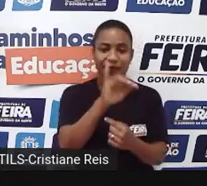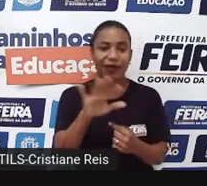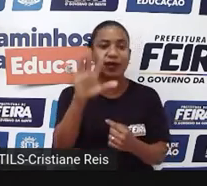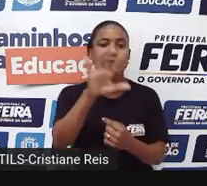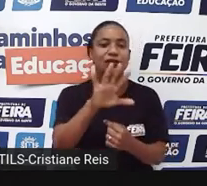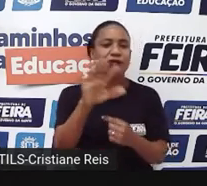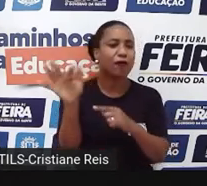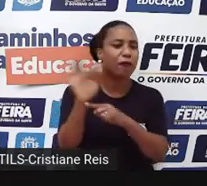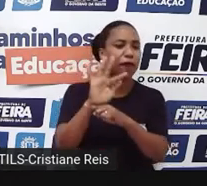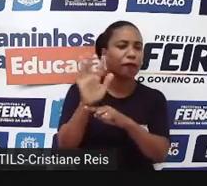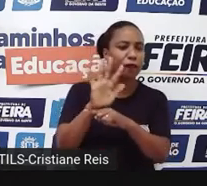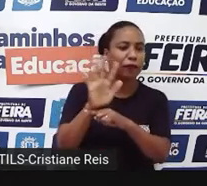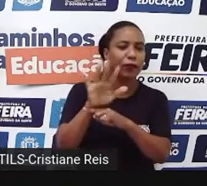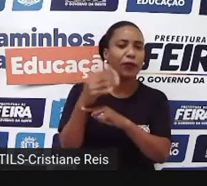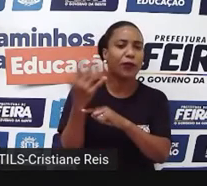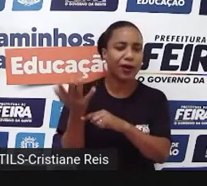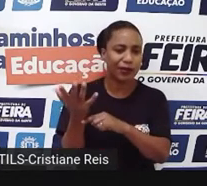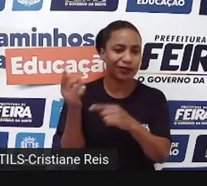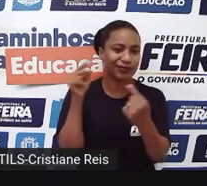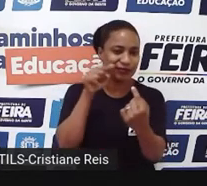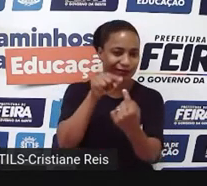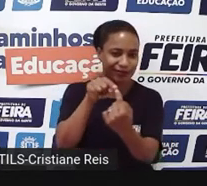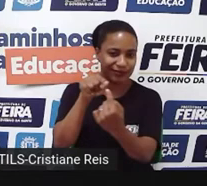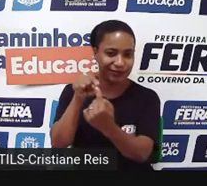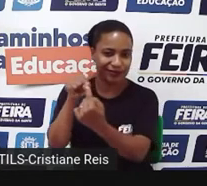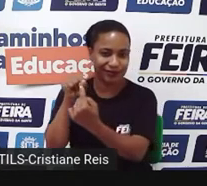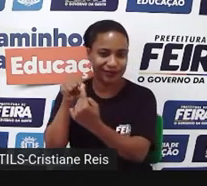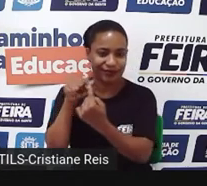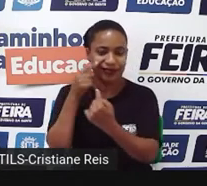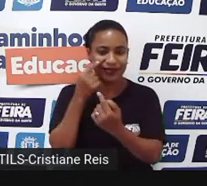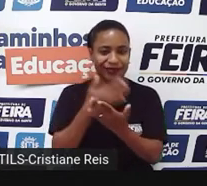filme. Let's start. Vamos começar.